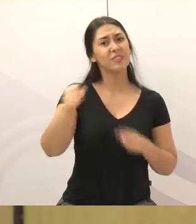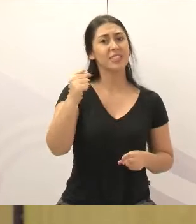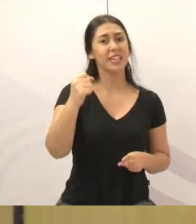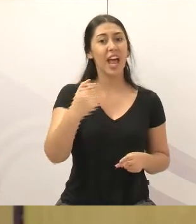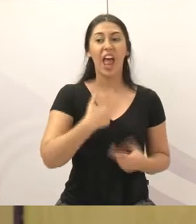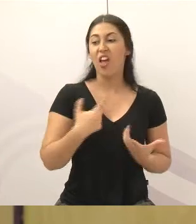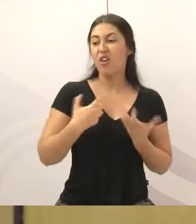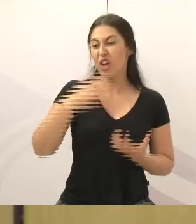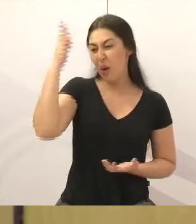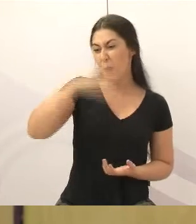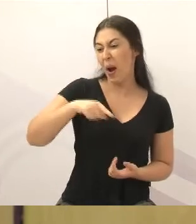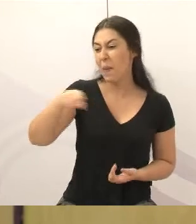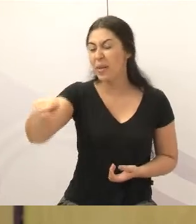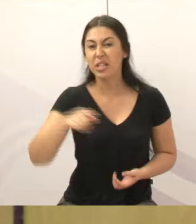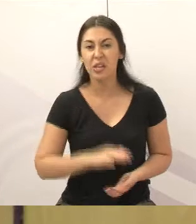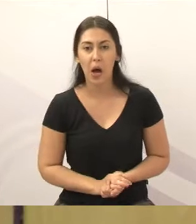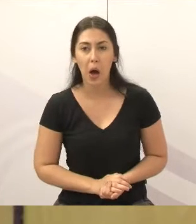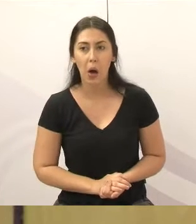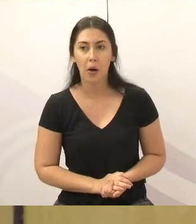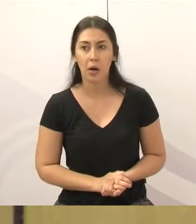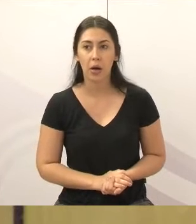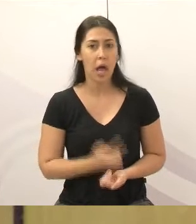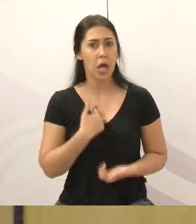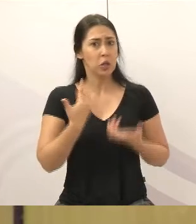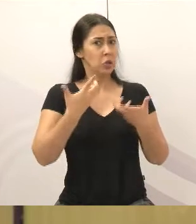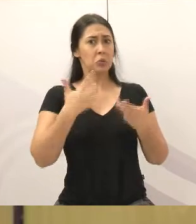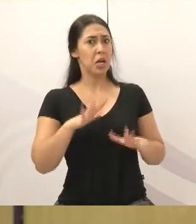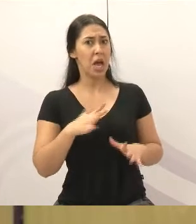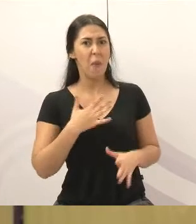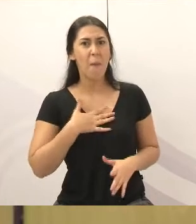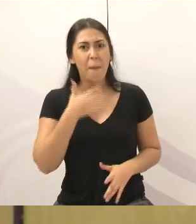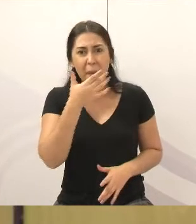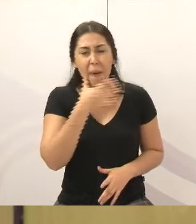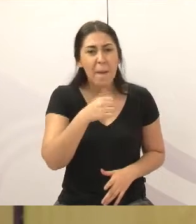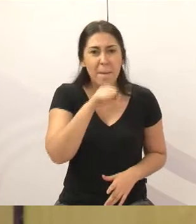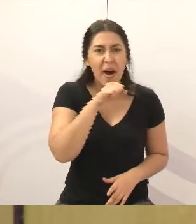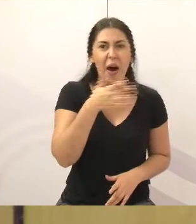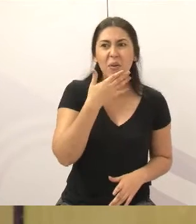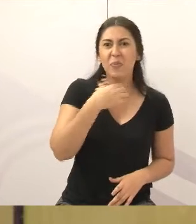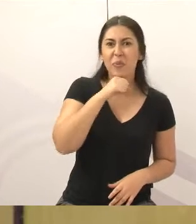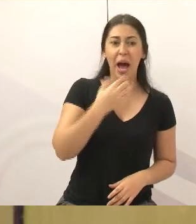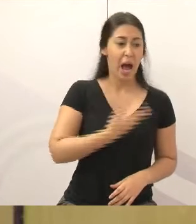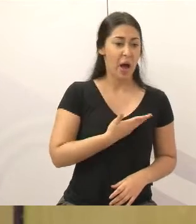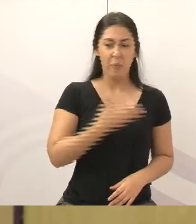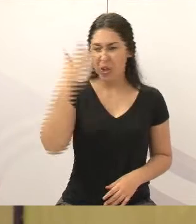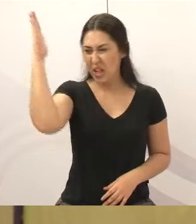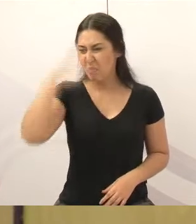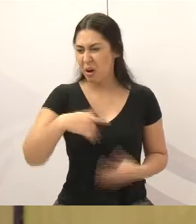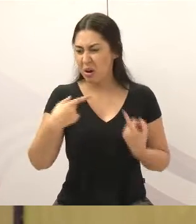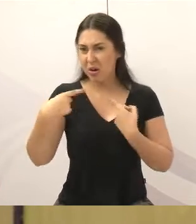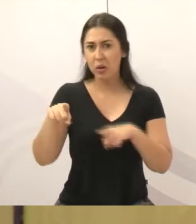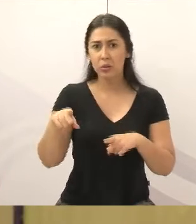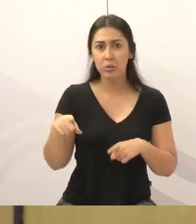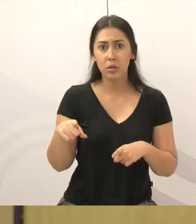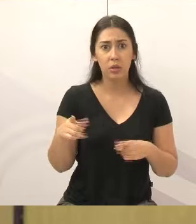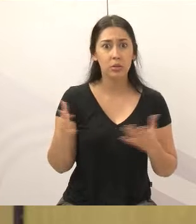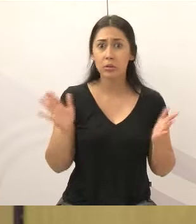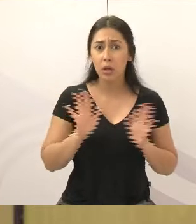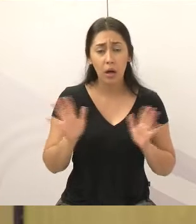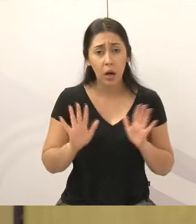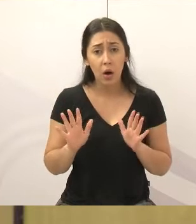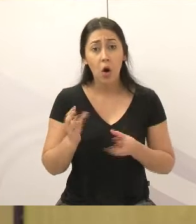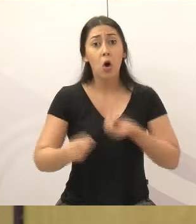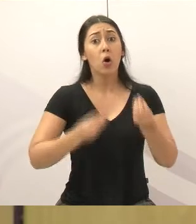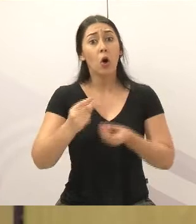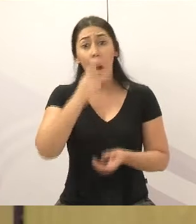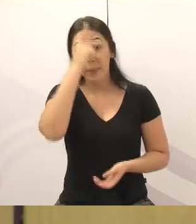do outro. Eu não quero o mal dos meus pais. Eu não quero o mal dos meus amigos. Como é que as pessoas que estão no